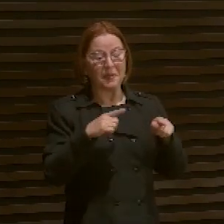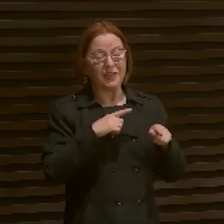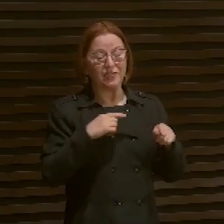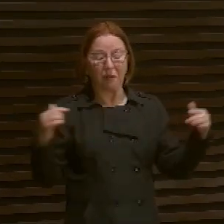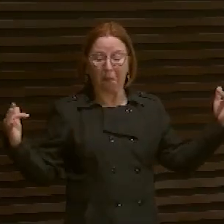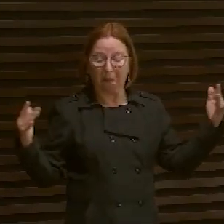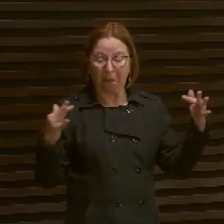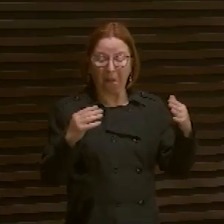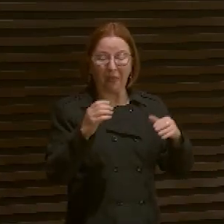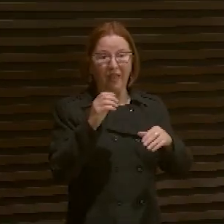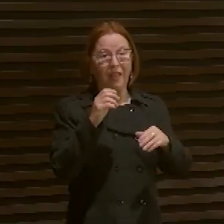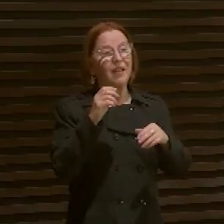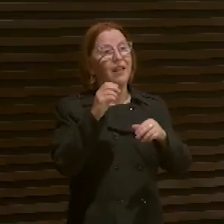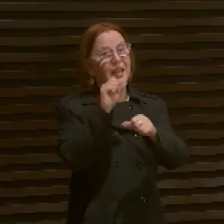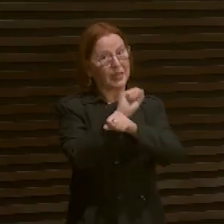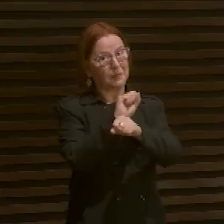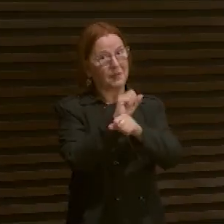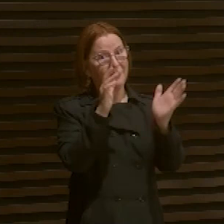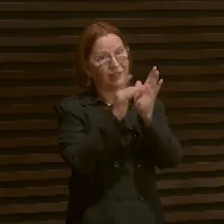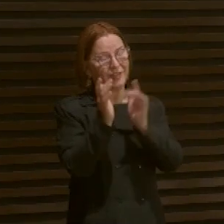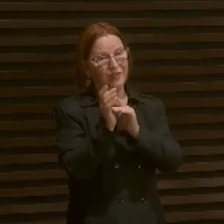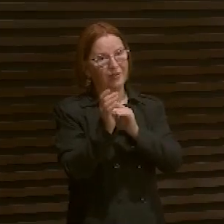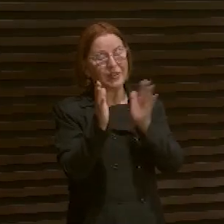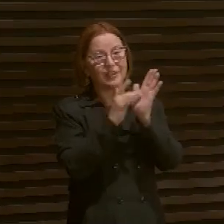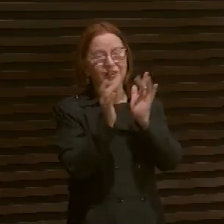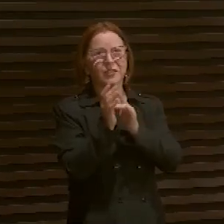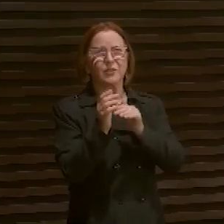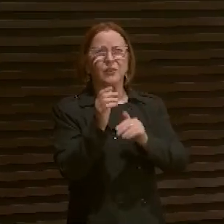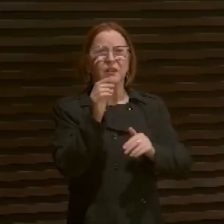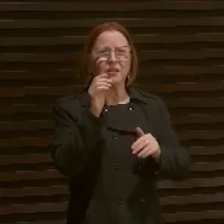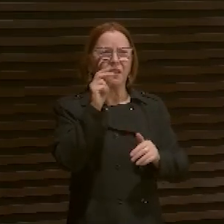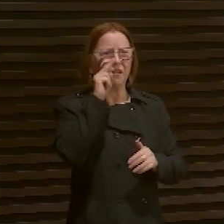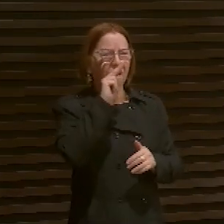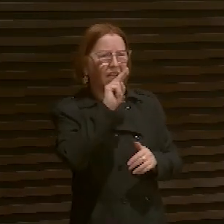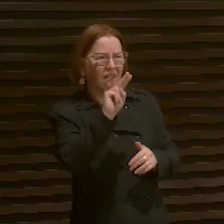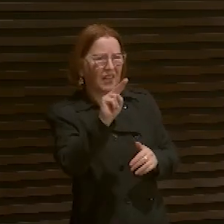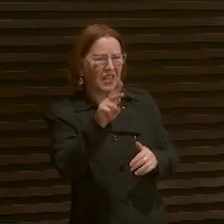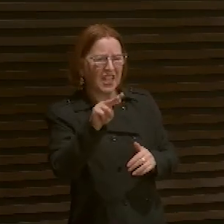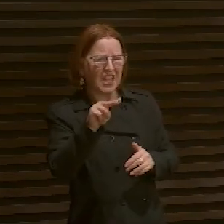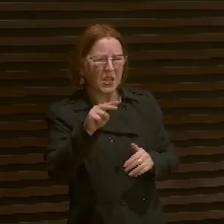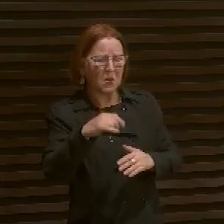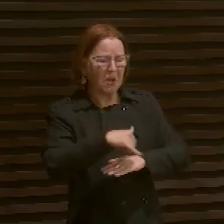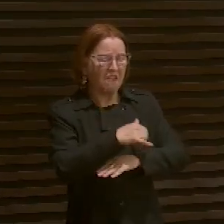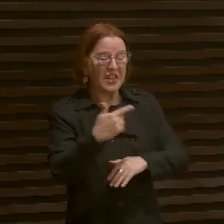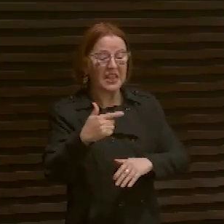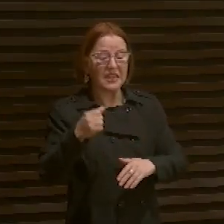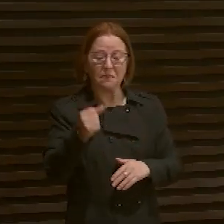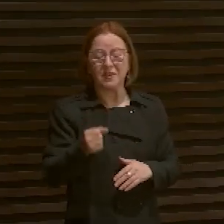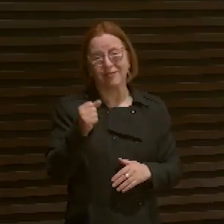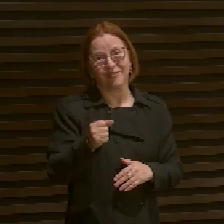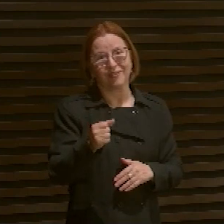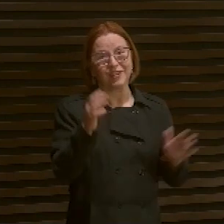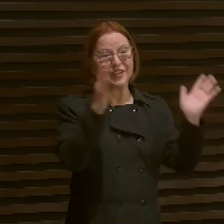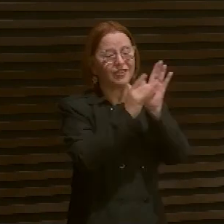diz que Jesus, olhando para aquelas pessoas como ovelhas que não tinham pastor, ele se compadece